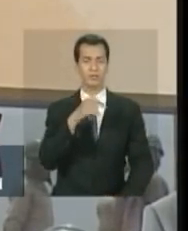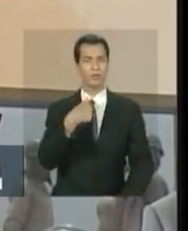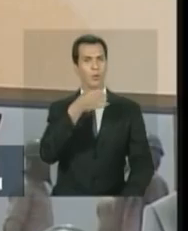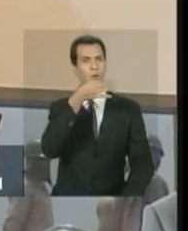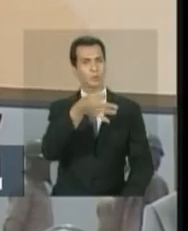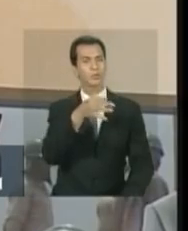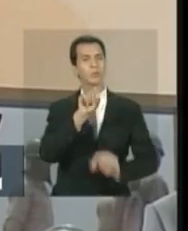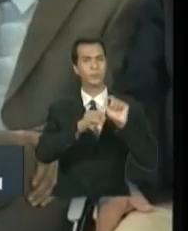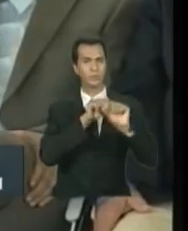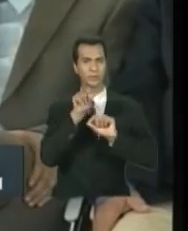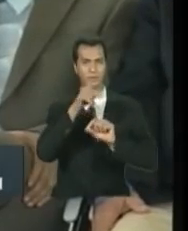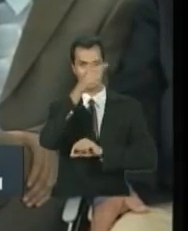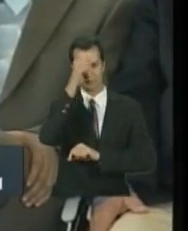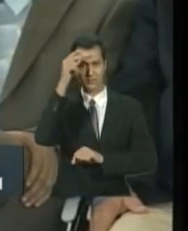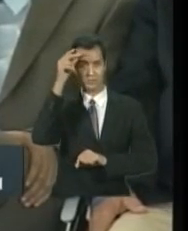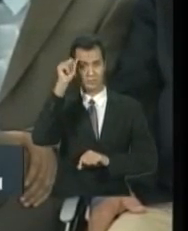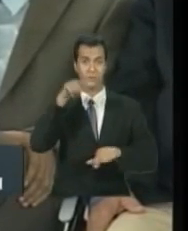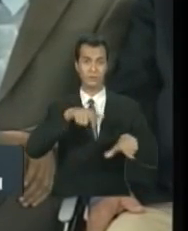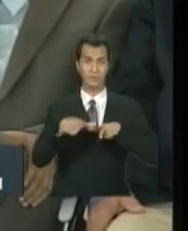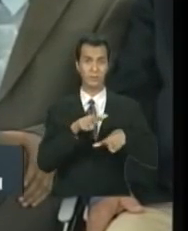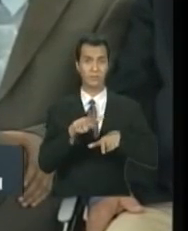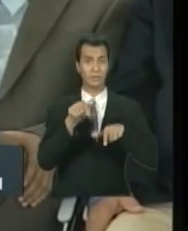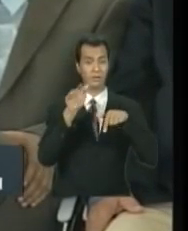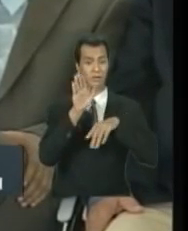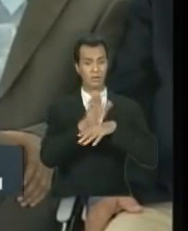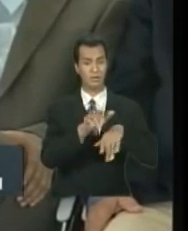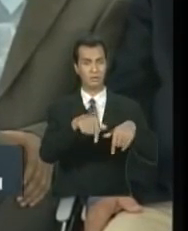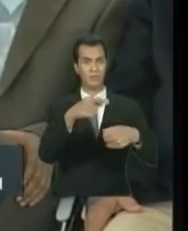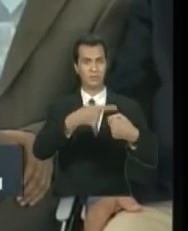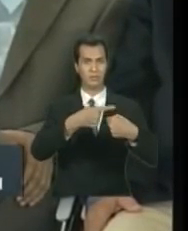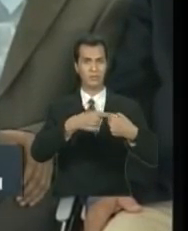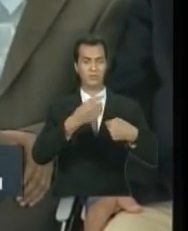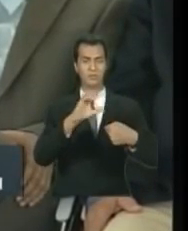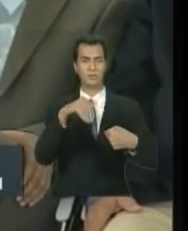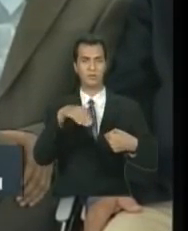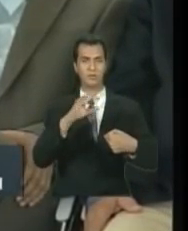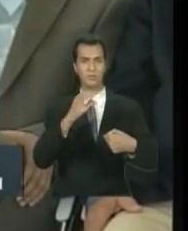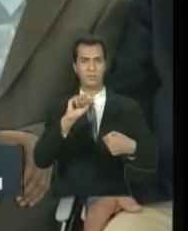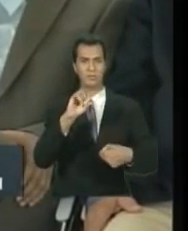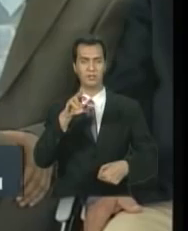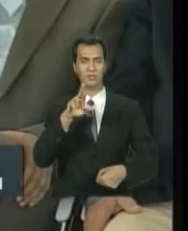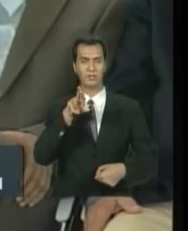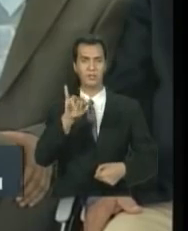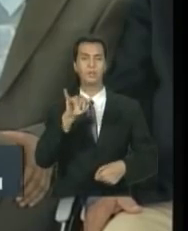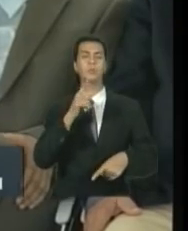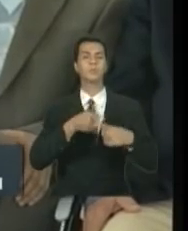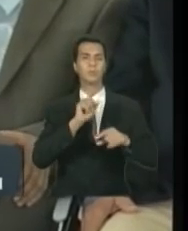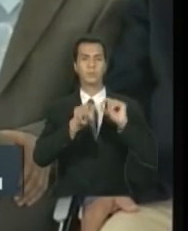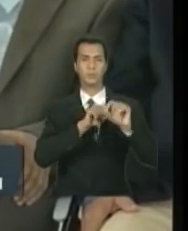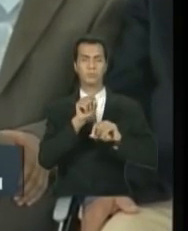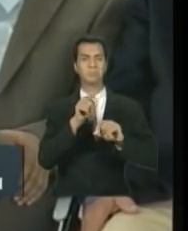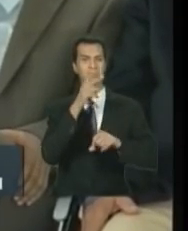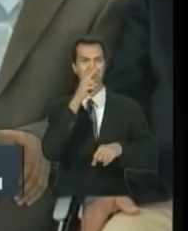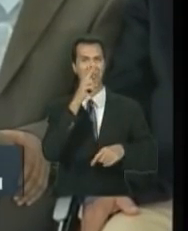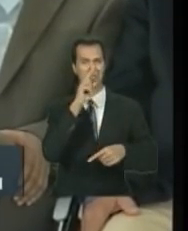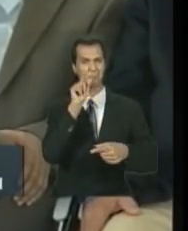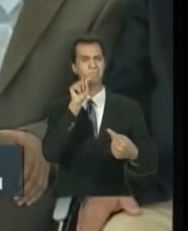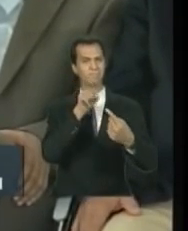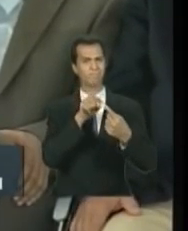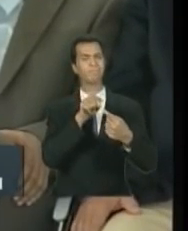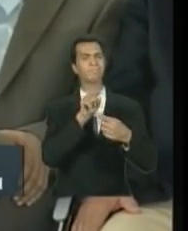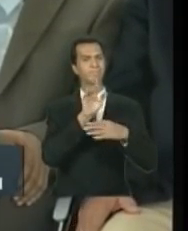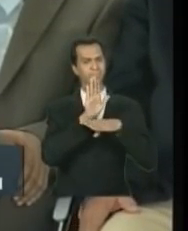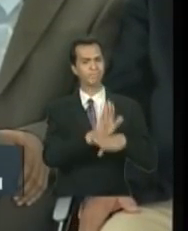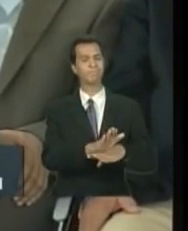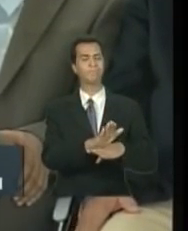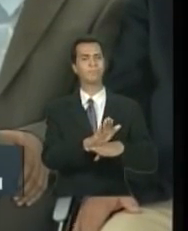prefeito fez aqui em Camaçari uma obra que mostra a sua consideração pela população